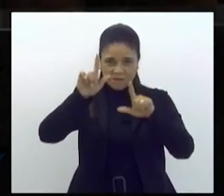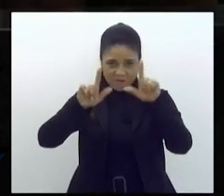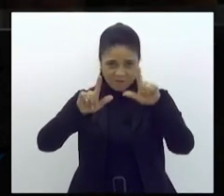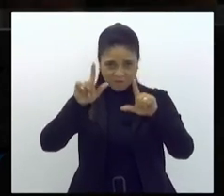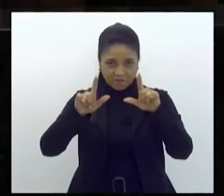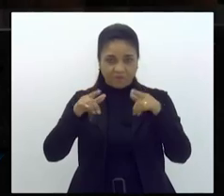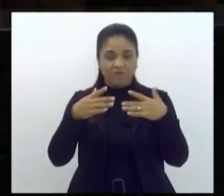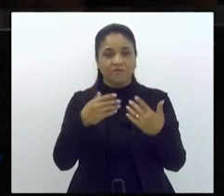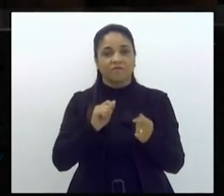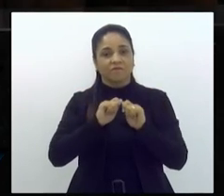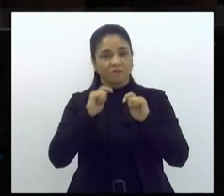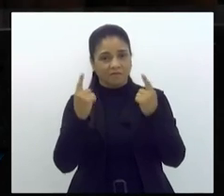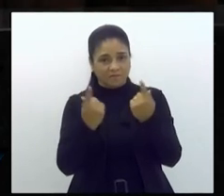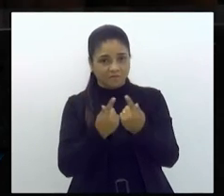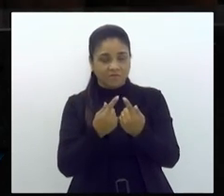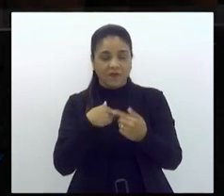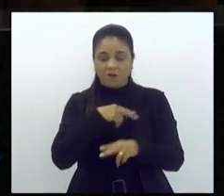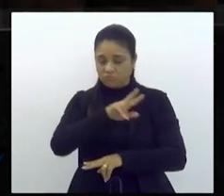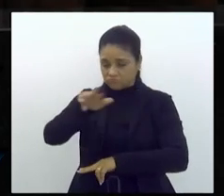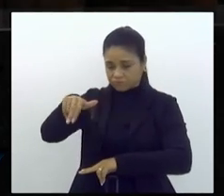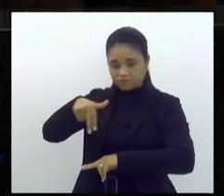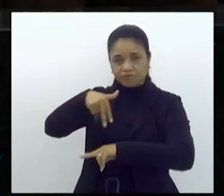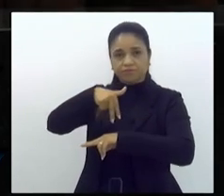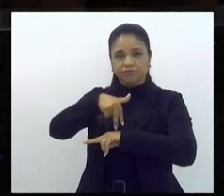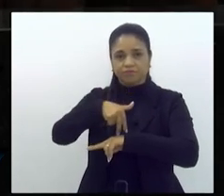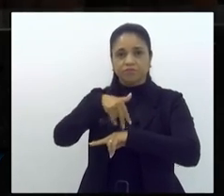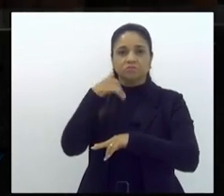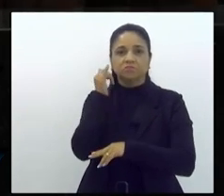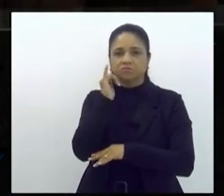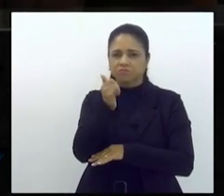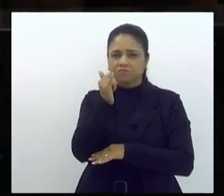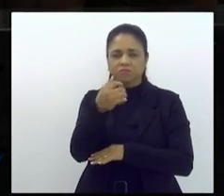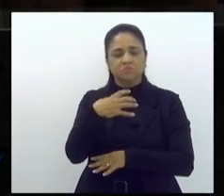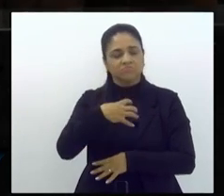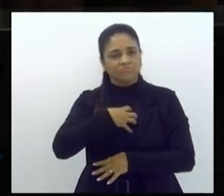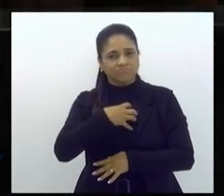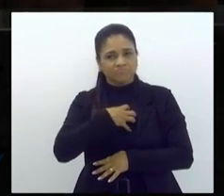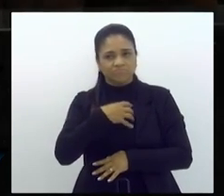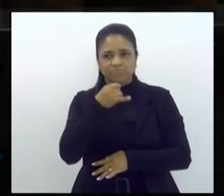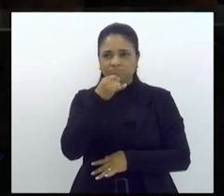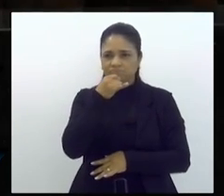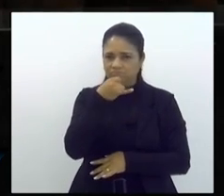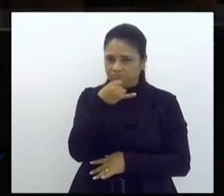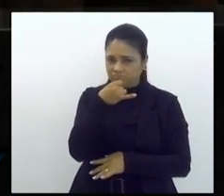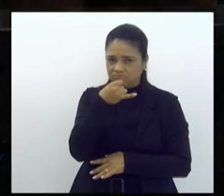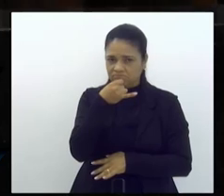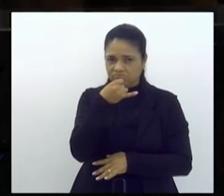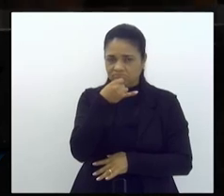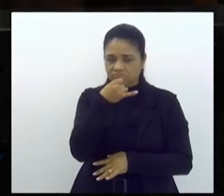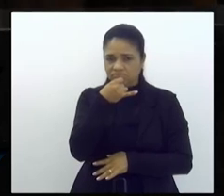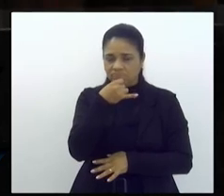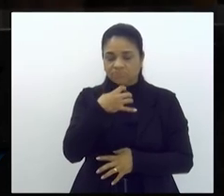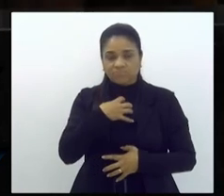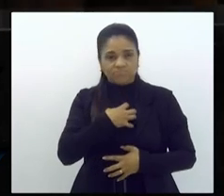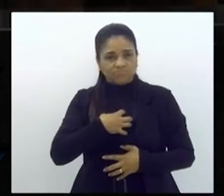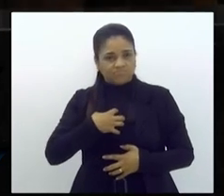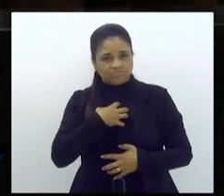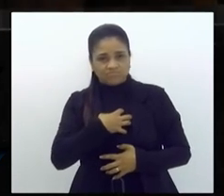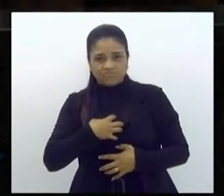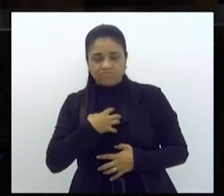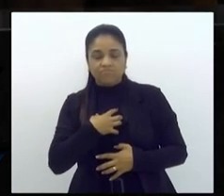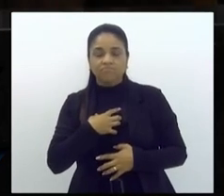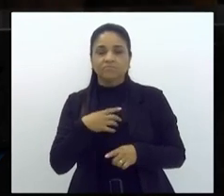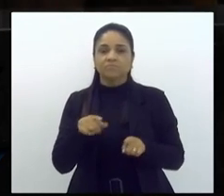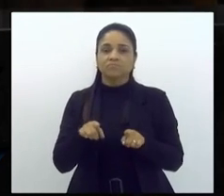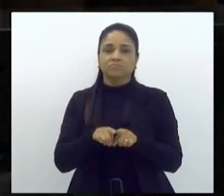Digo o presidente que eu subo a essa Tribuna hoje com muita tristeza com muita indignação mas